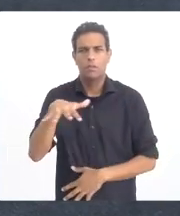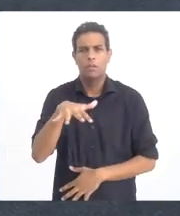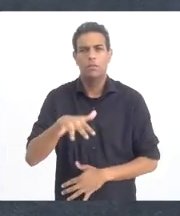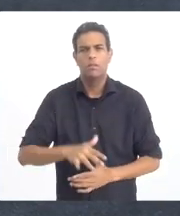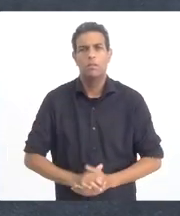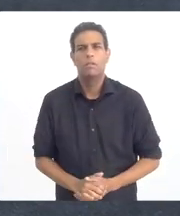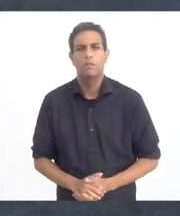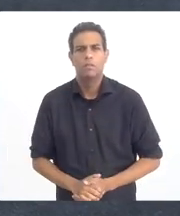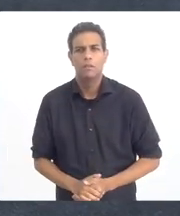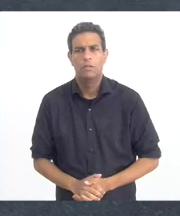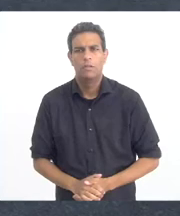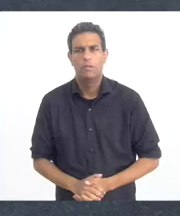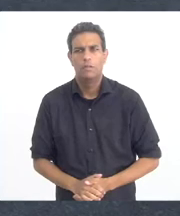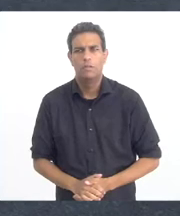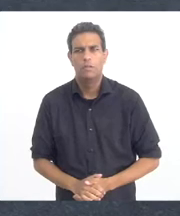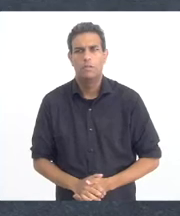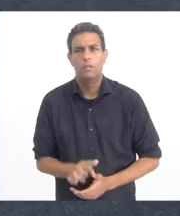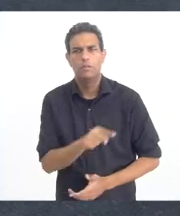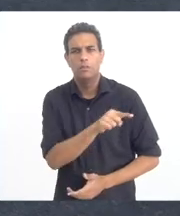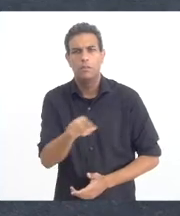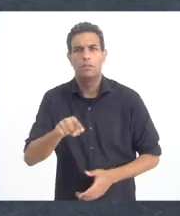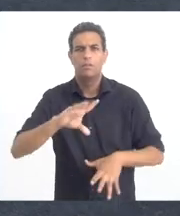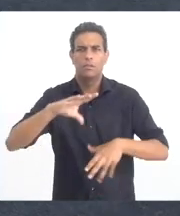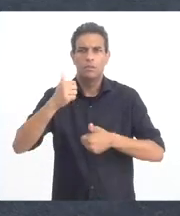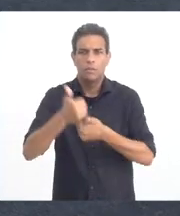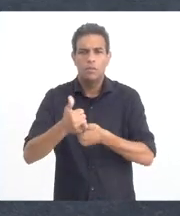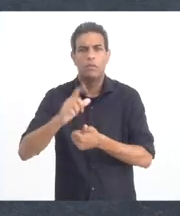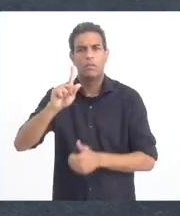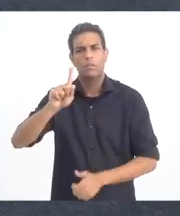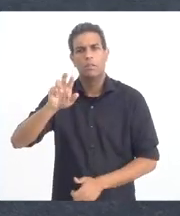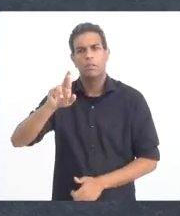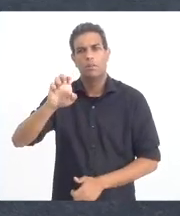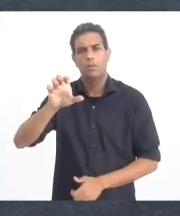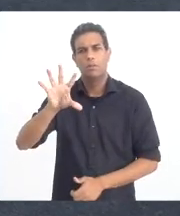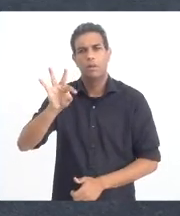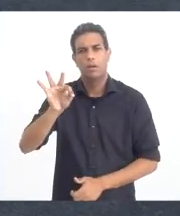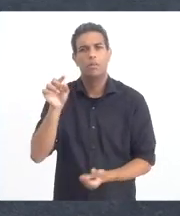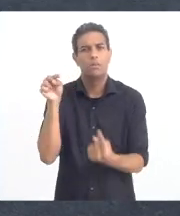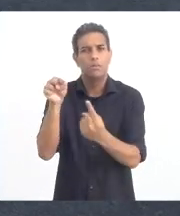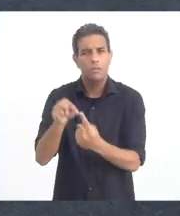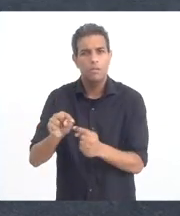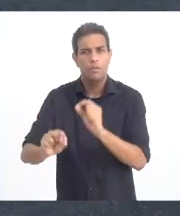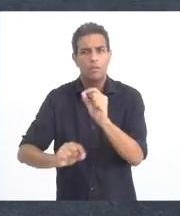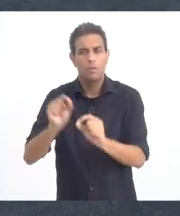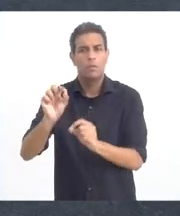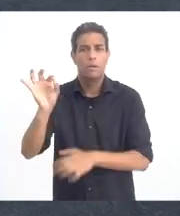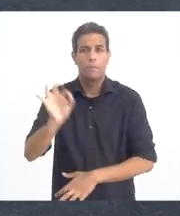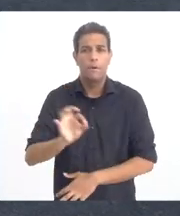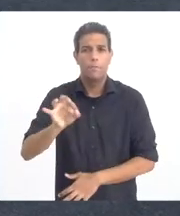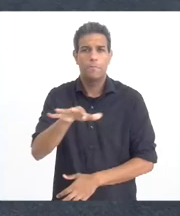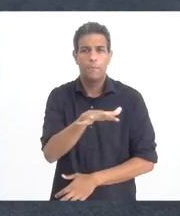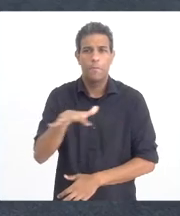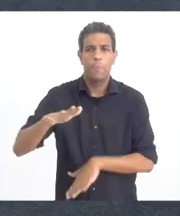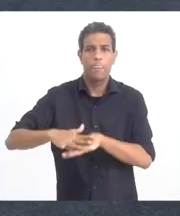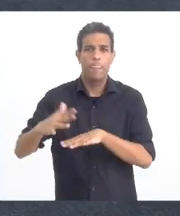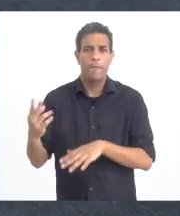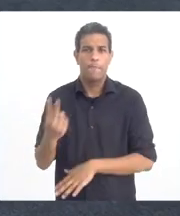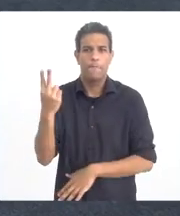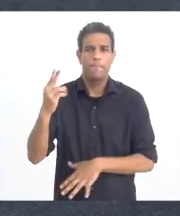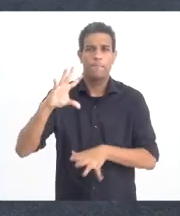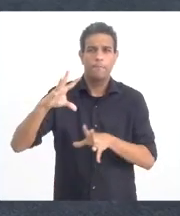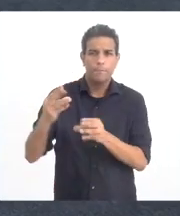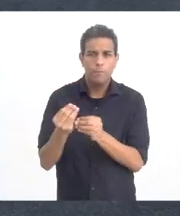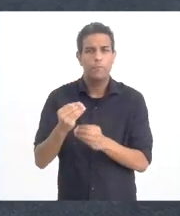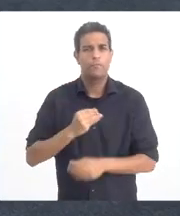Se a GRAM passar do jeito que está substituindo a GRET, eu vou falar em percentual, porque em valores, realmente, um